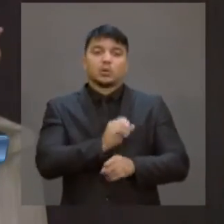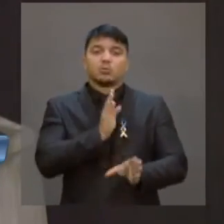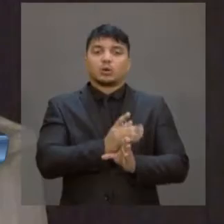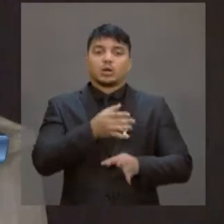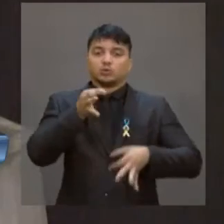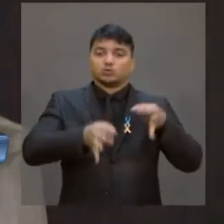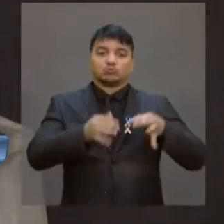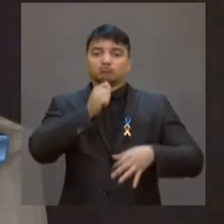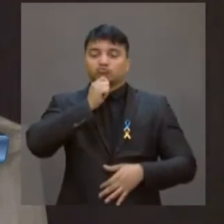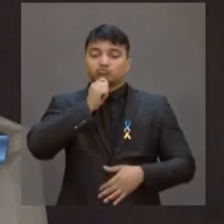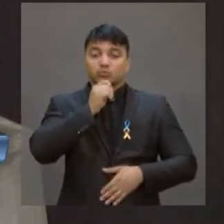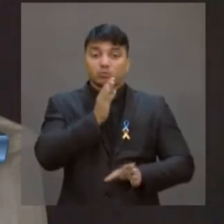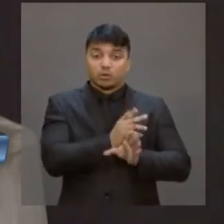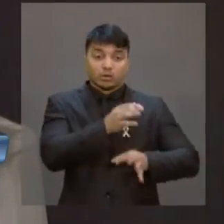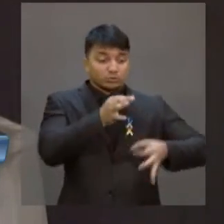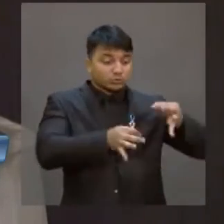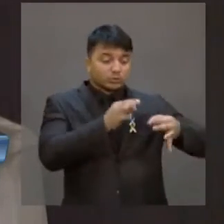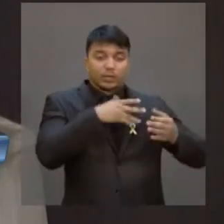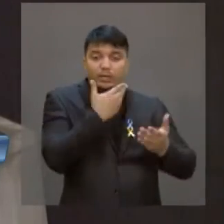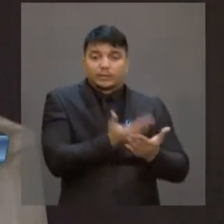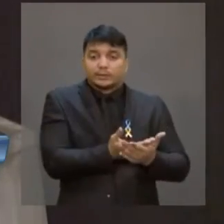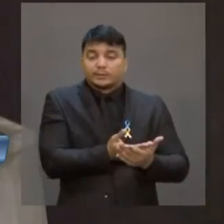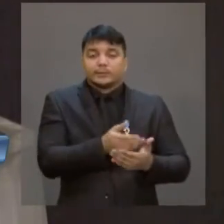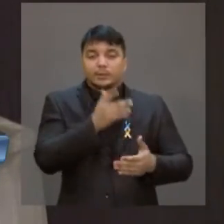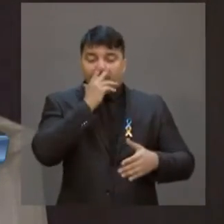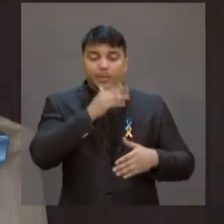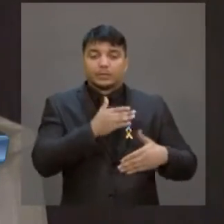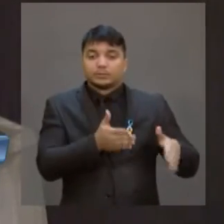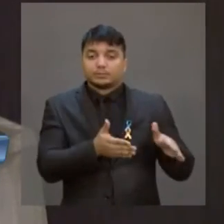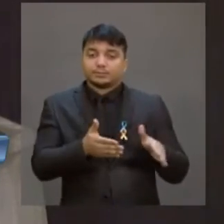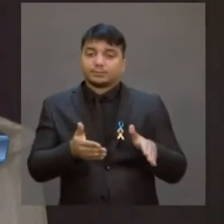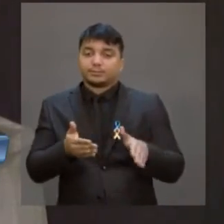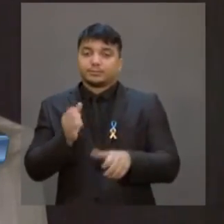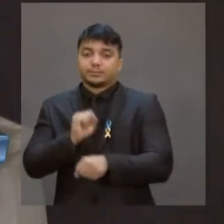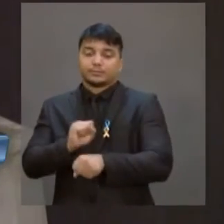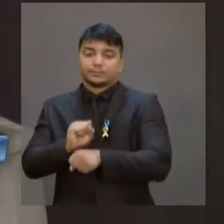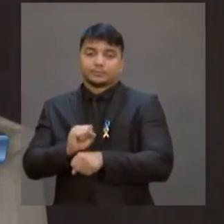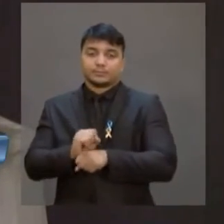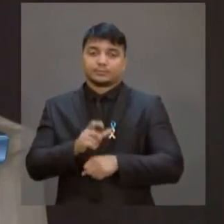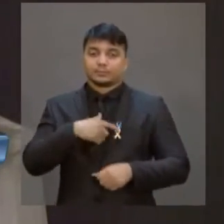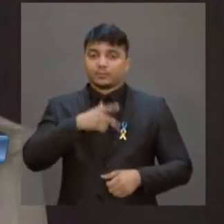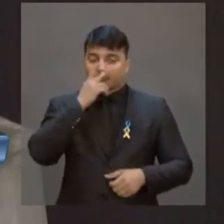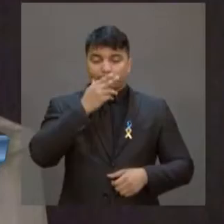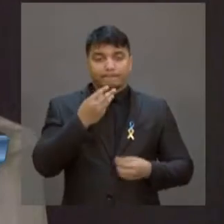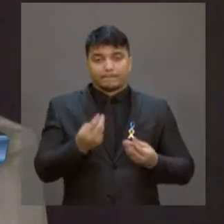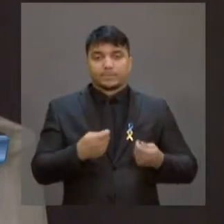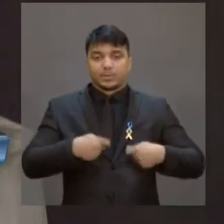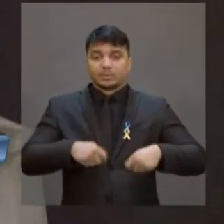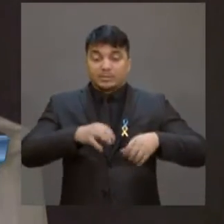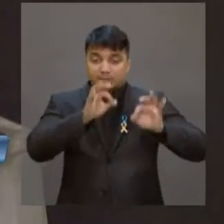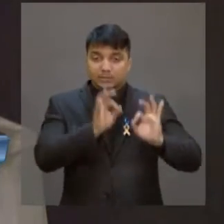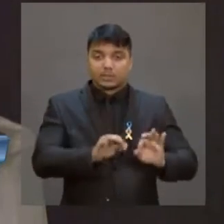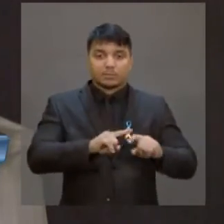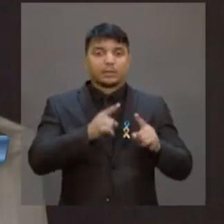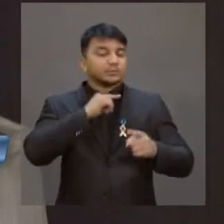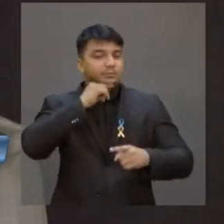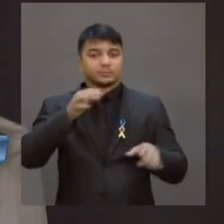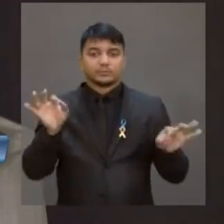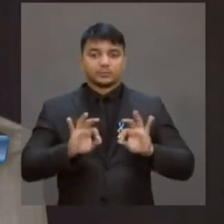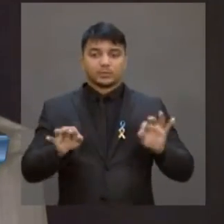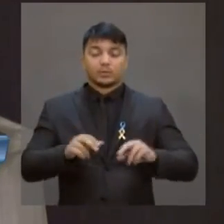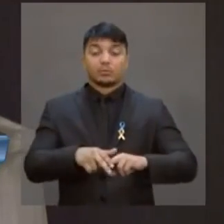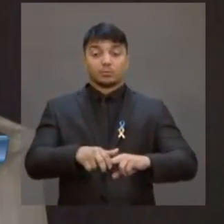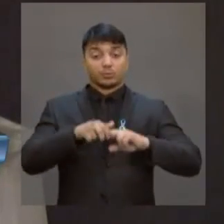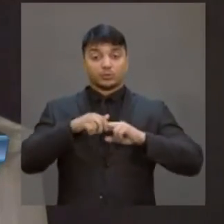foram julgados, porque o judiciário não produz os julgamentos na velocidade que deveriam ser julgados. Portanto, nós temos